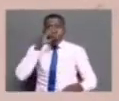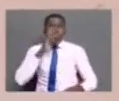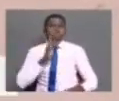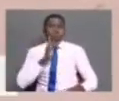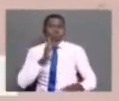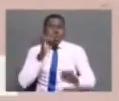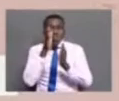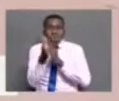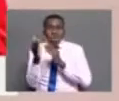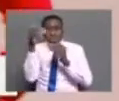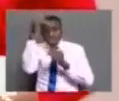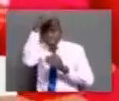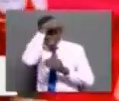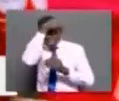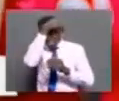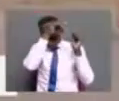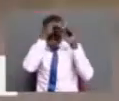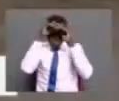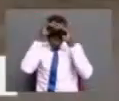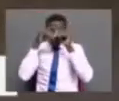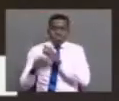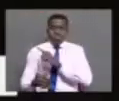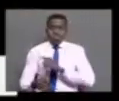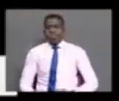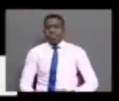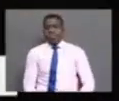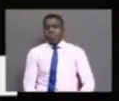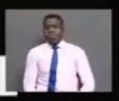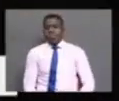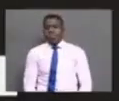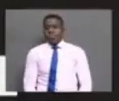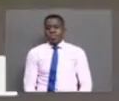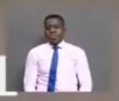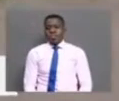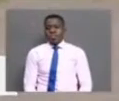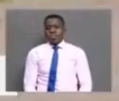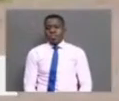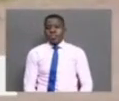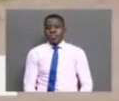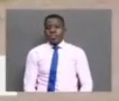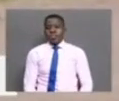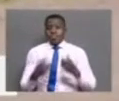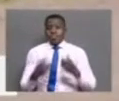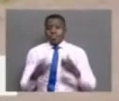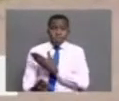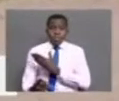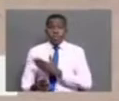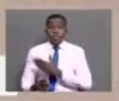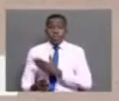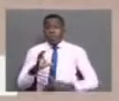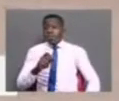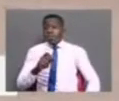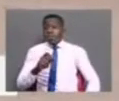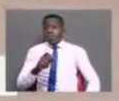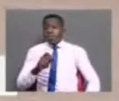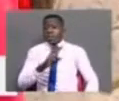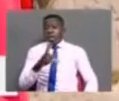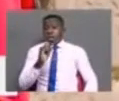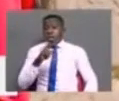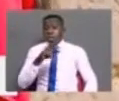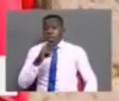mas que precisa de ajuda a nós fomos recebidos pela Carolina que nos